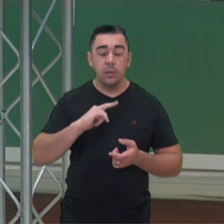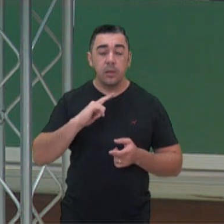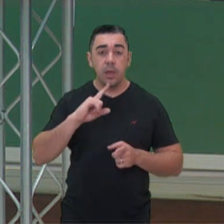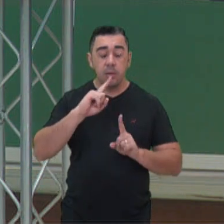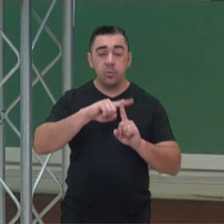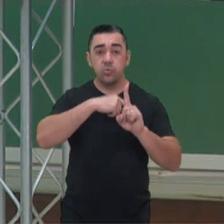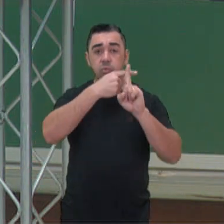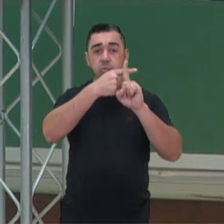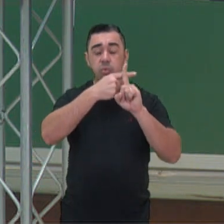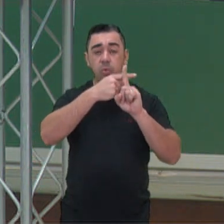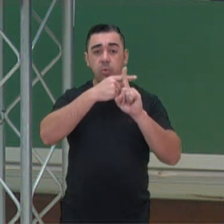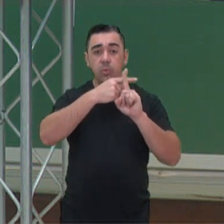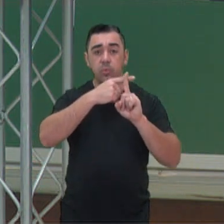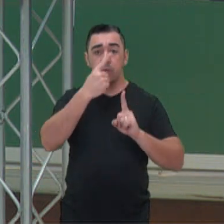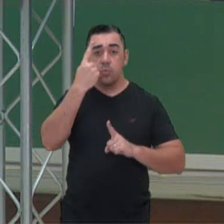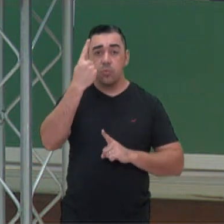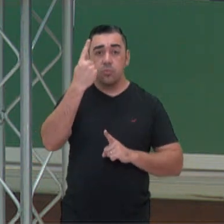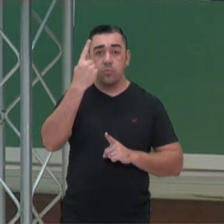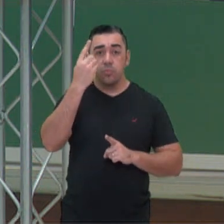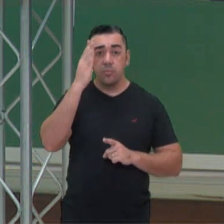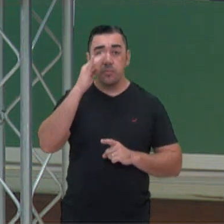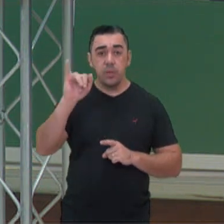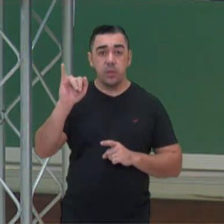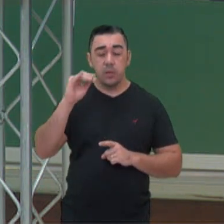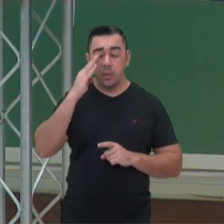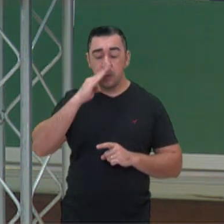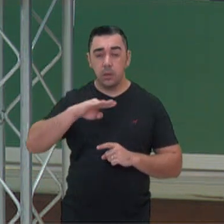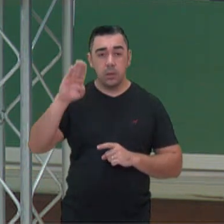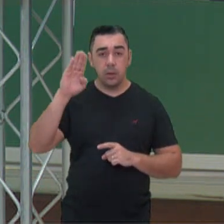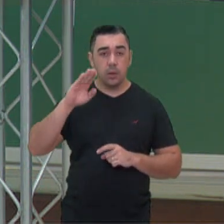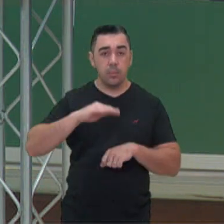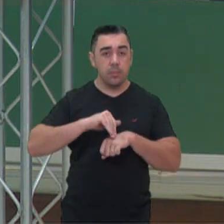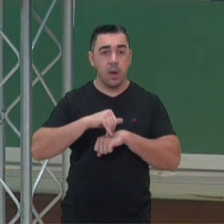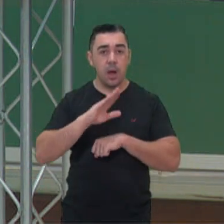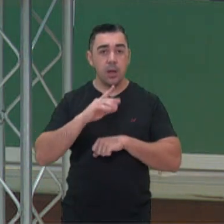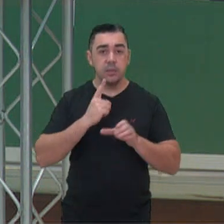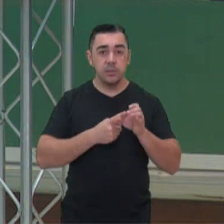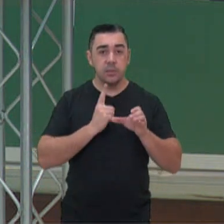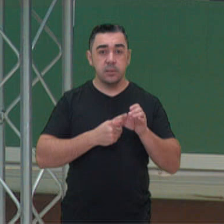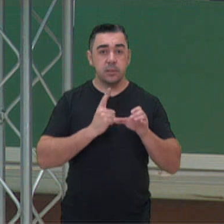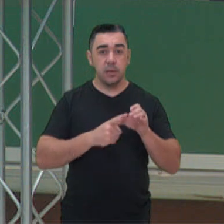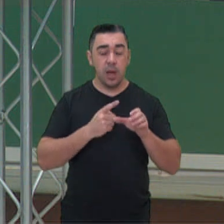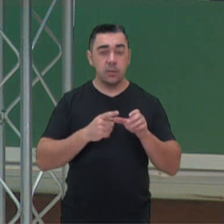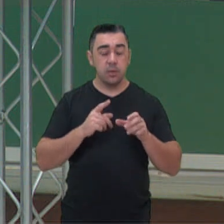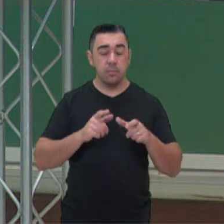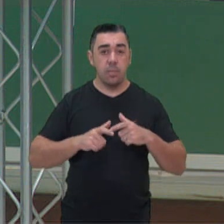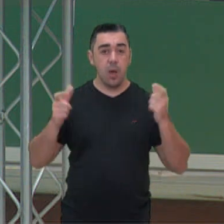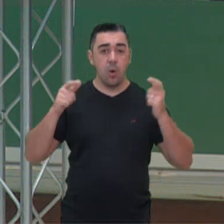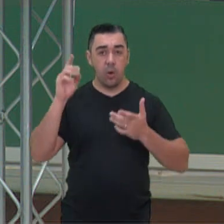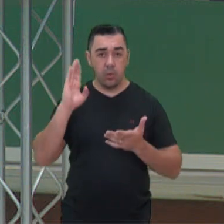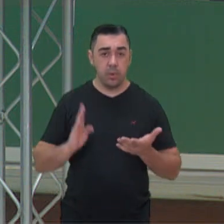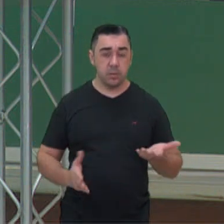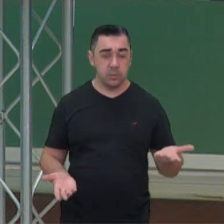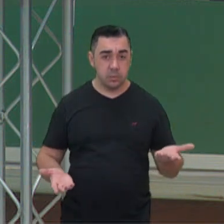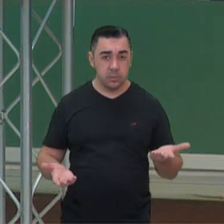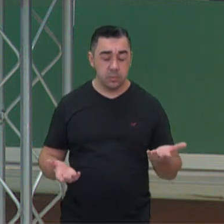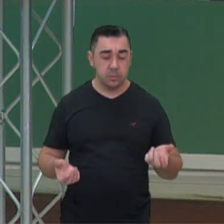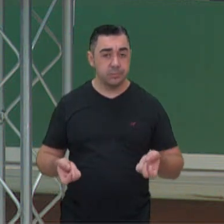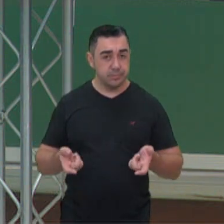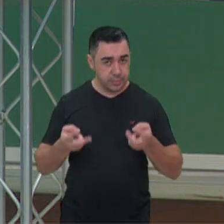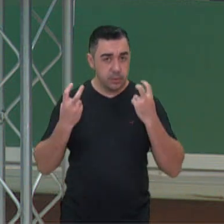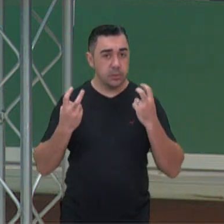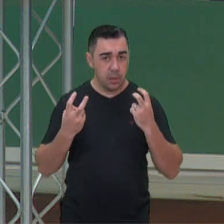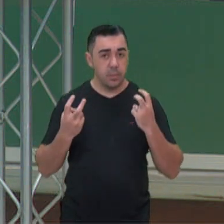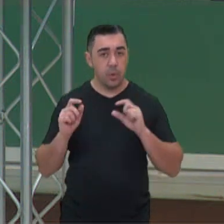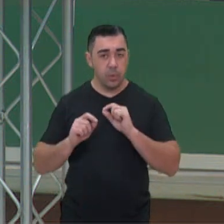mais do que nós, né? Cidades na China são maiores que o Brasil. Então, a concentração está